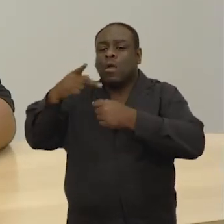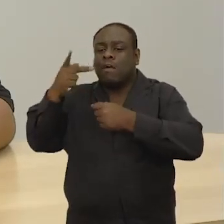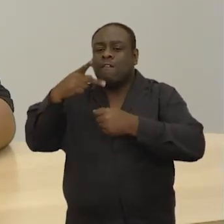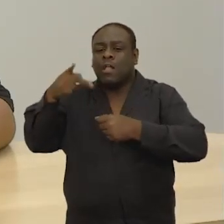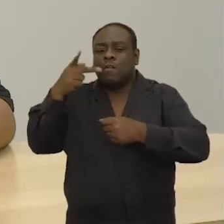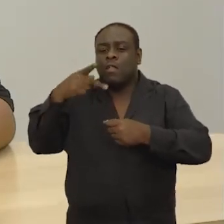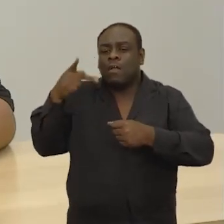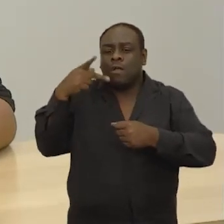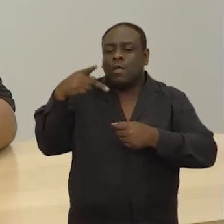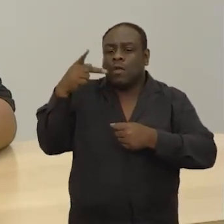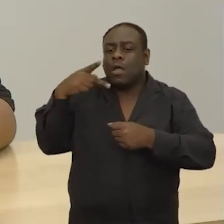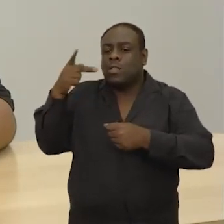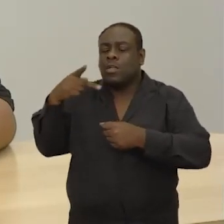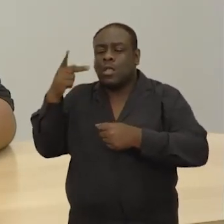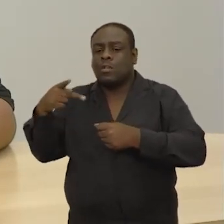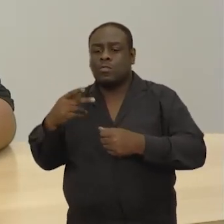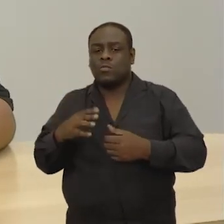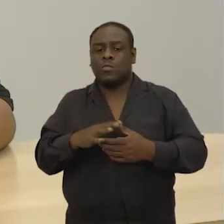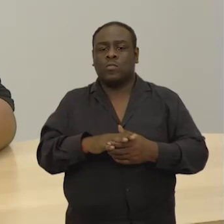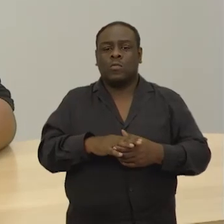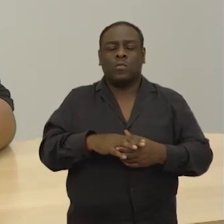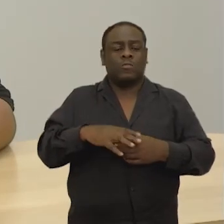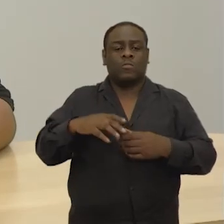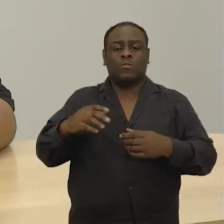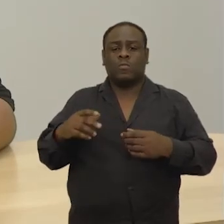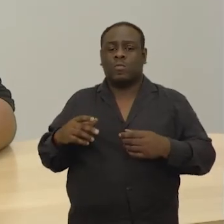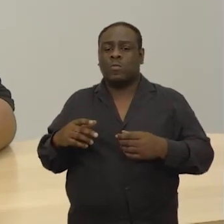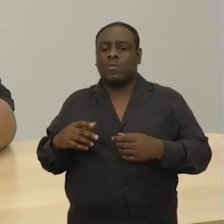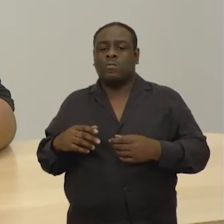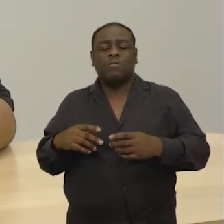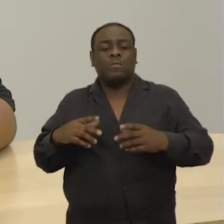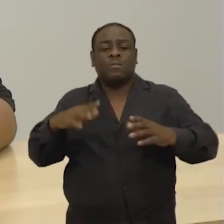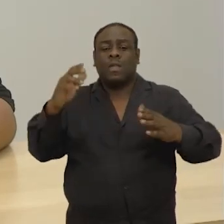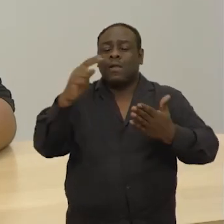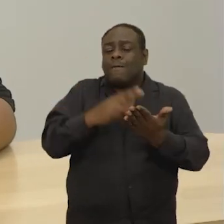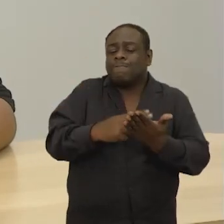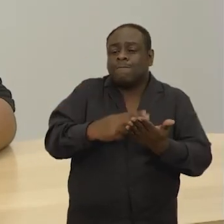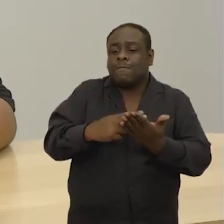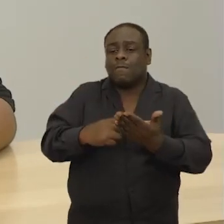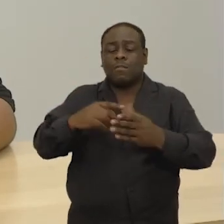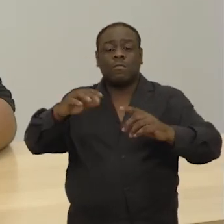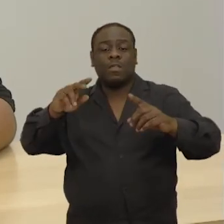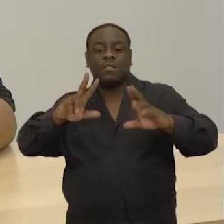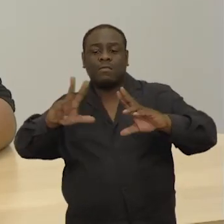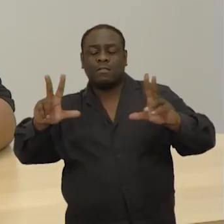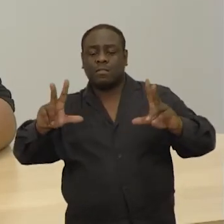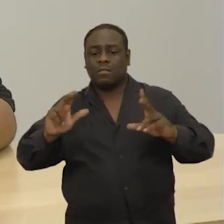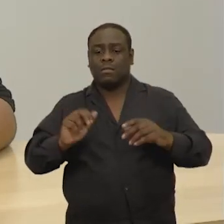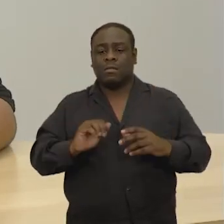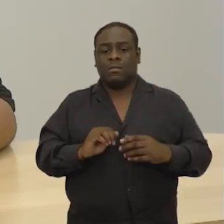o coxo mole está uma delícia. Então, eu não consigo. Não ficou a voz aveludada, mas a dele é voz aveludada, tá?